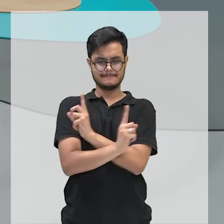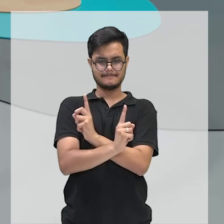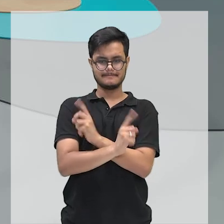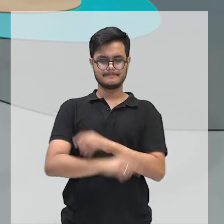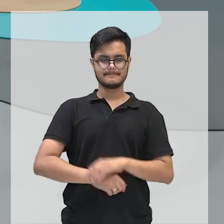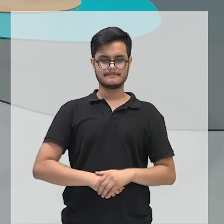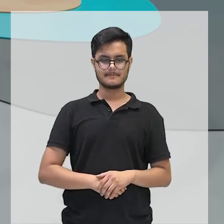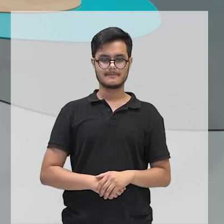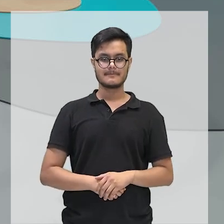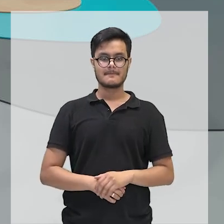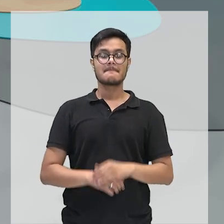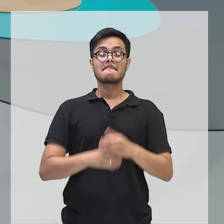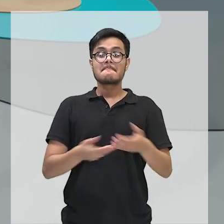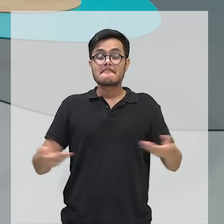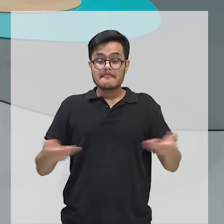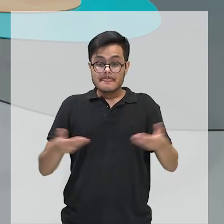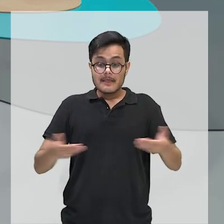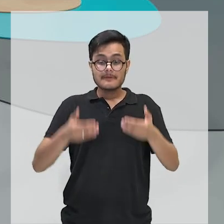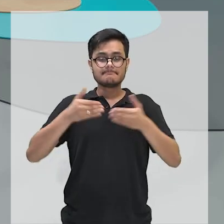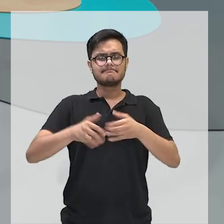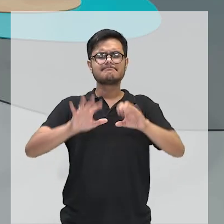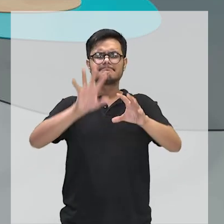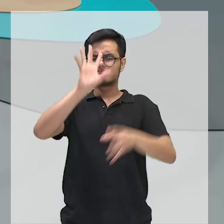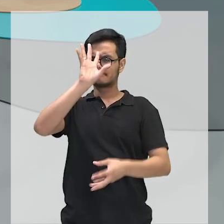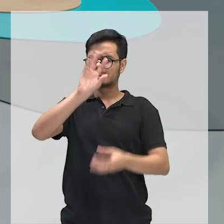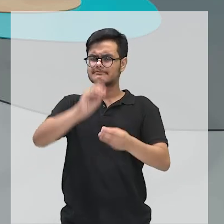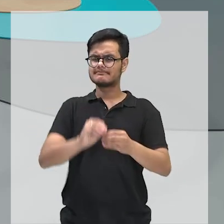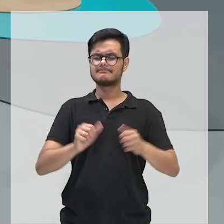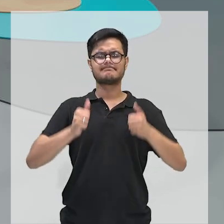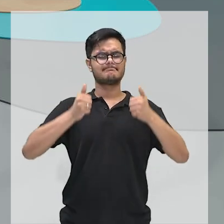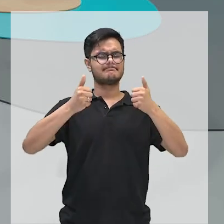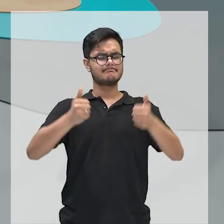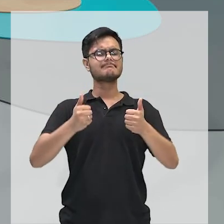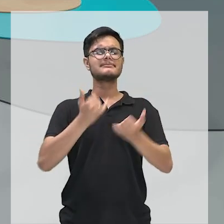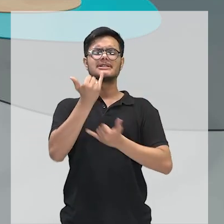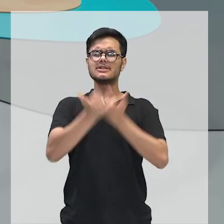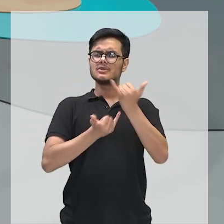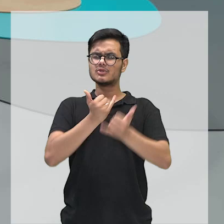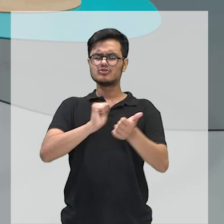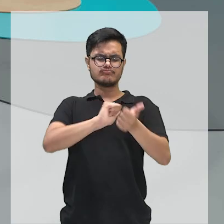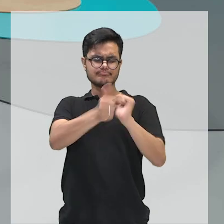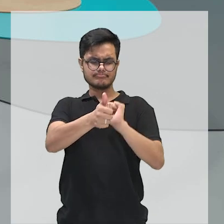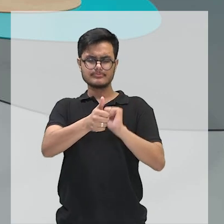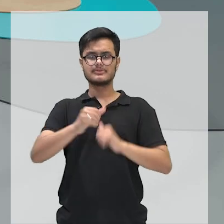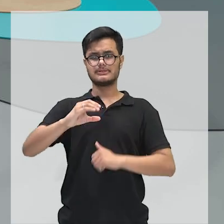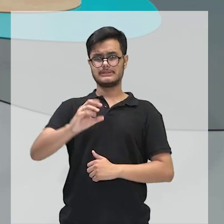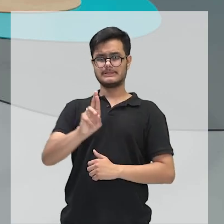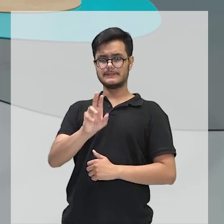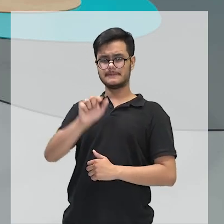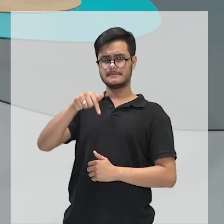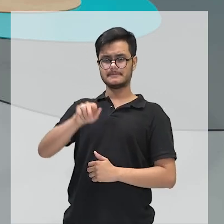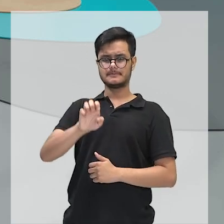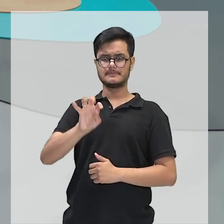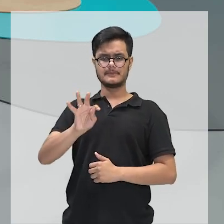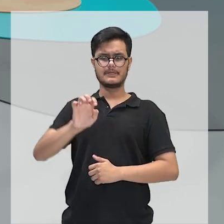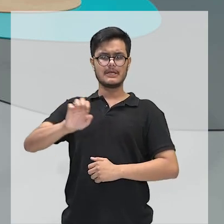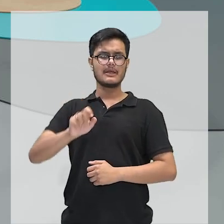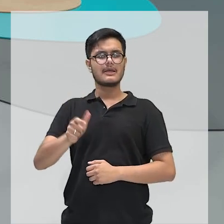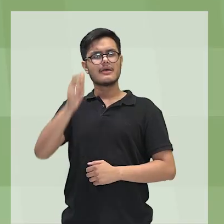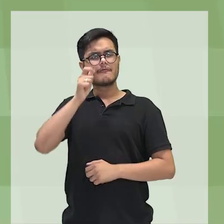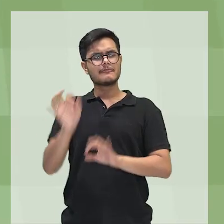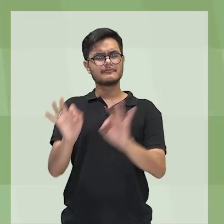vice-versa. Então, agora, para vocês entenderem um pouquinho, né, mais sobre essa questão dessa dinâmica, acompanhem essa